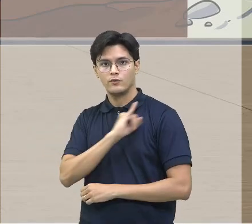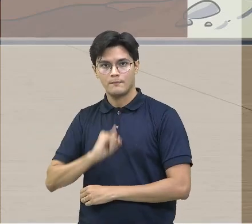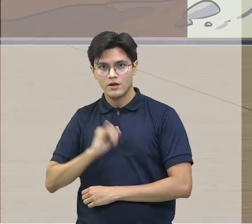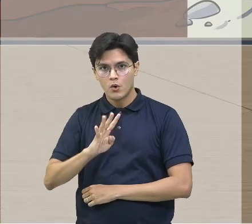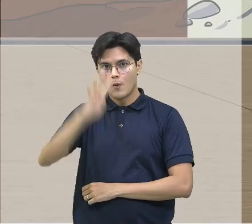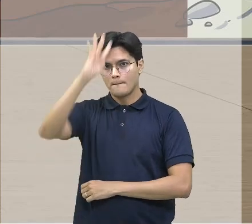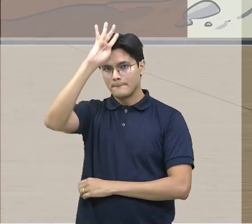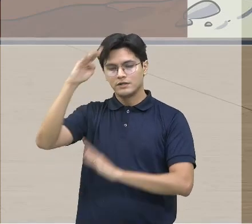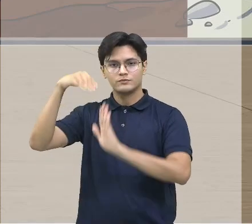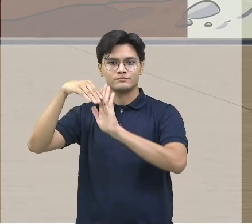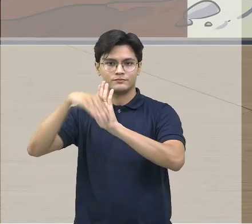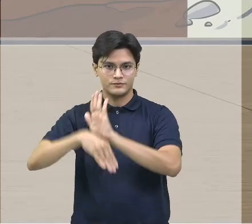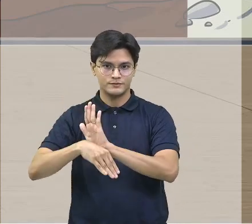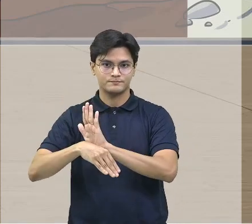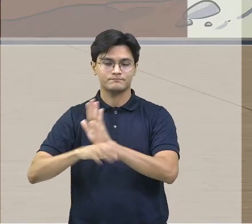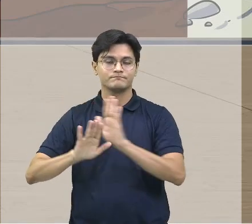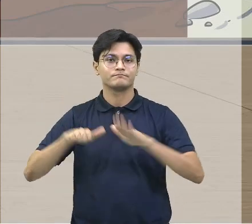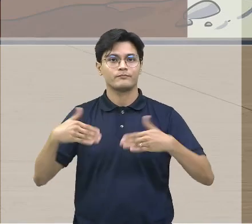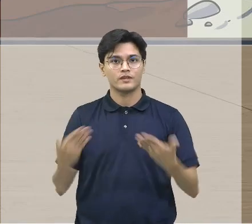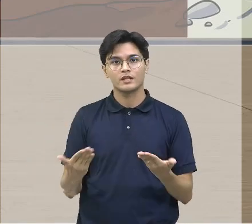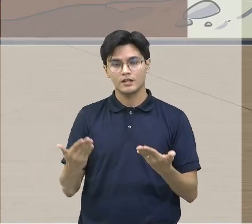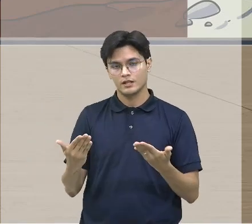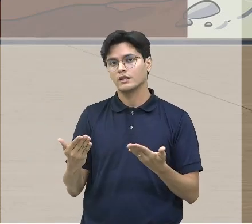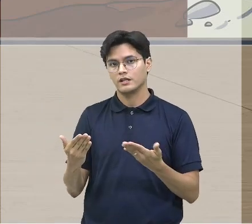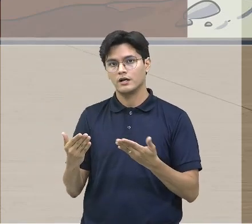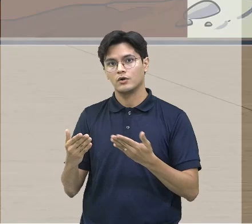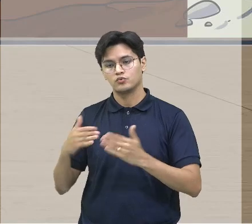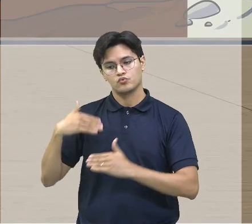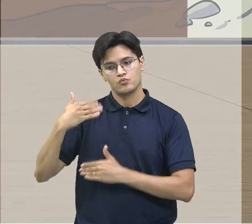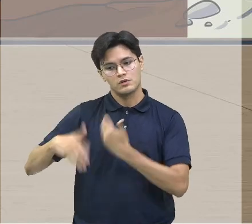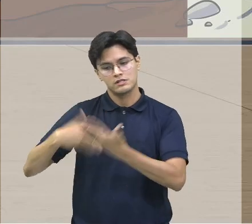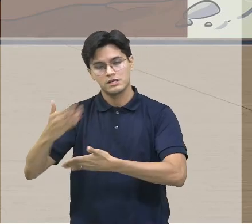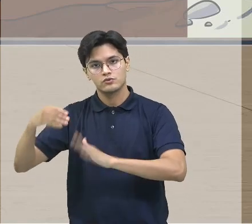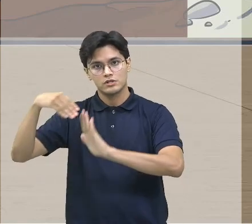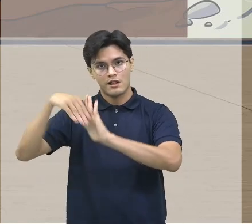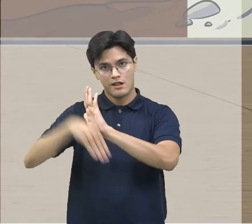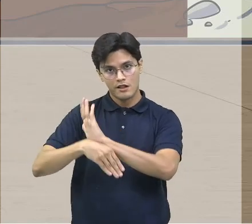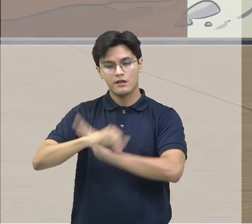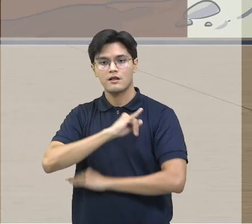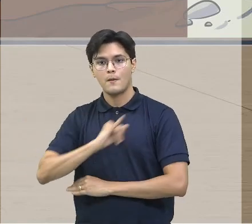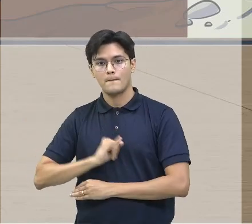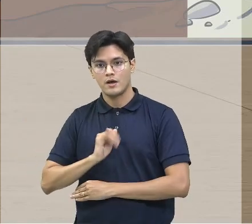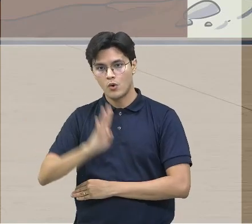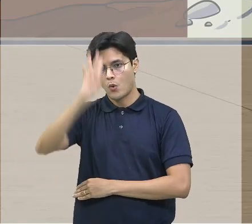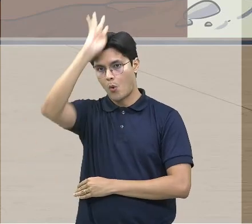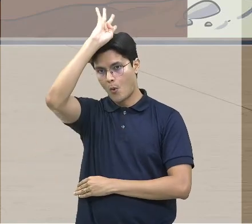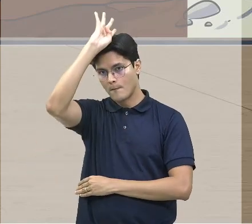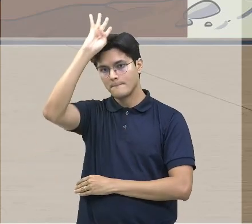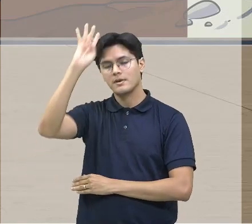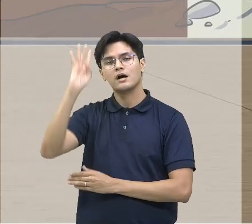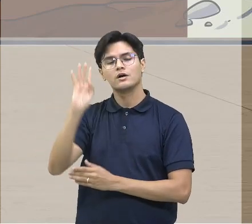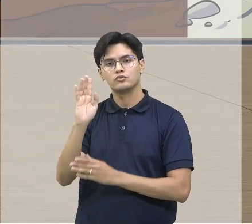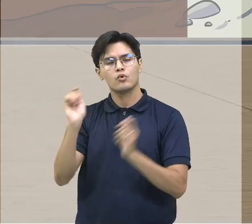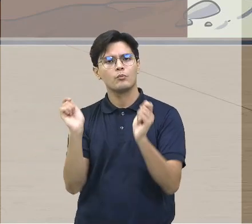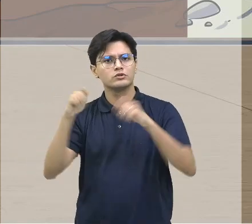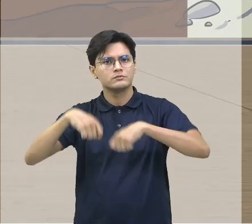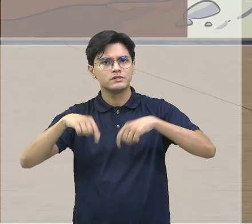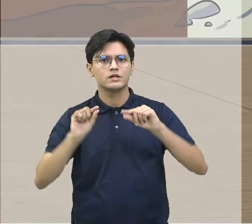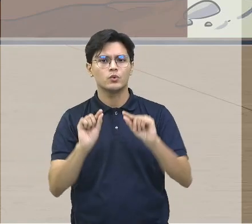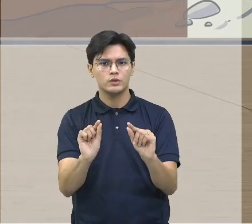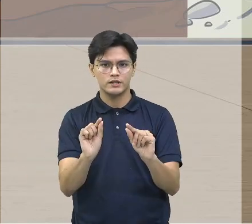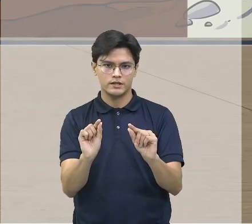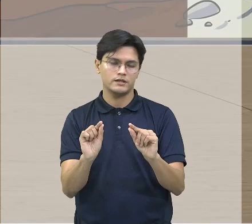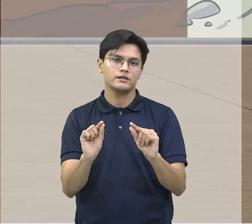tá bom? Então, justamente esse processo de queda do Império Romano é o que vai gerar justamente essa brecha,